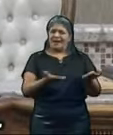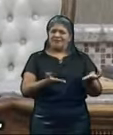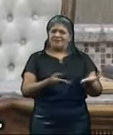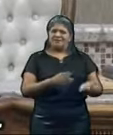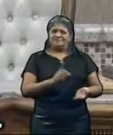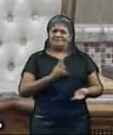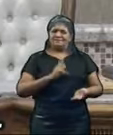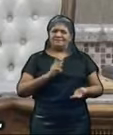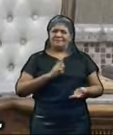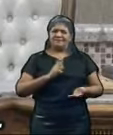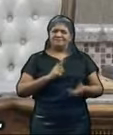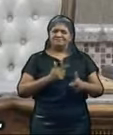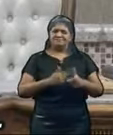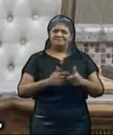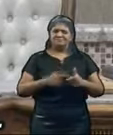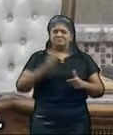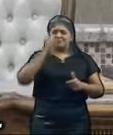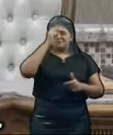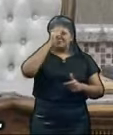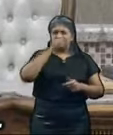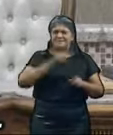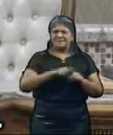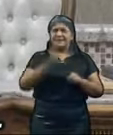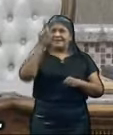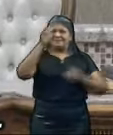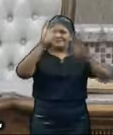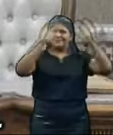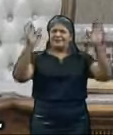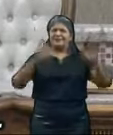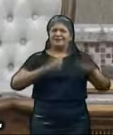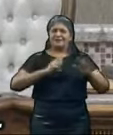fome porque sereis fartos